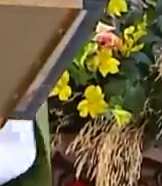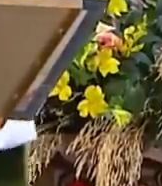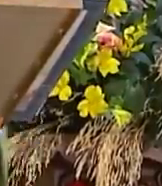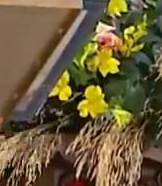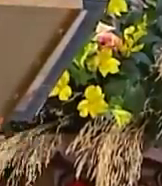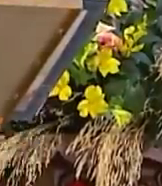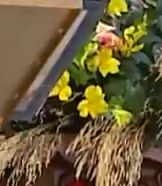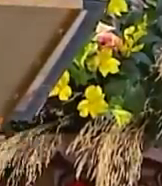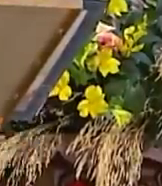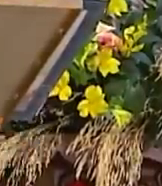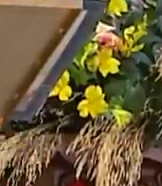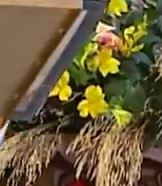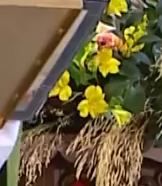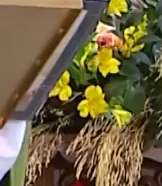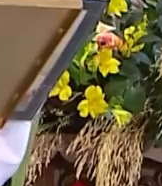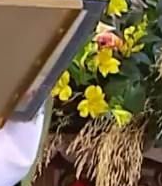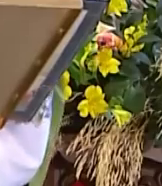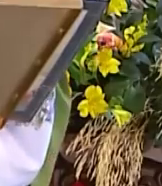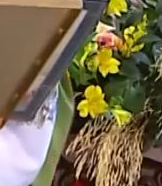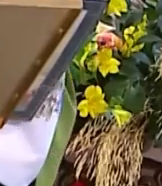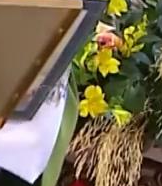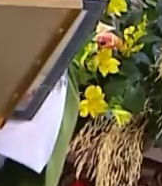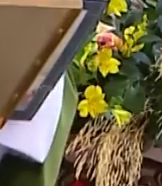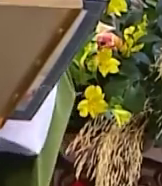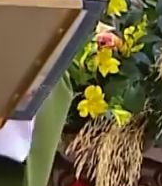Esses dias eu aconselhava uma pessoa,